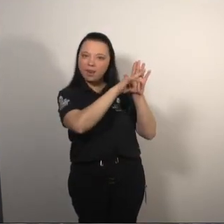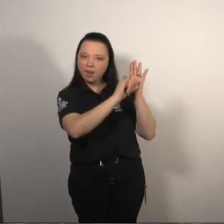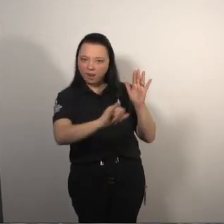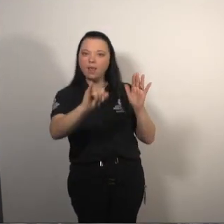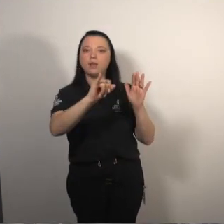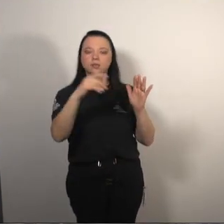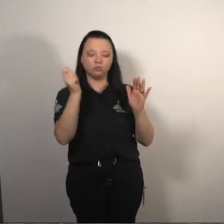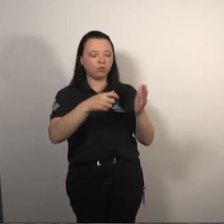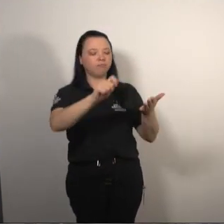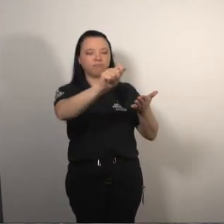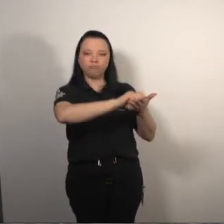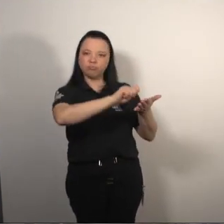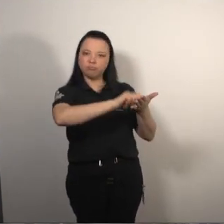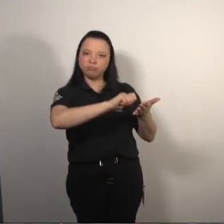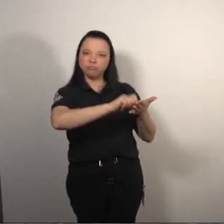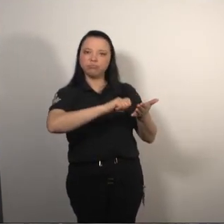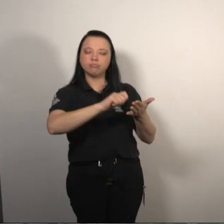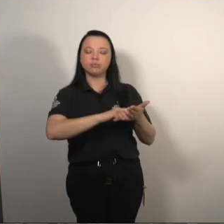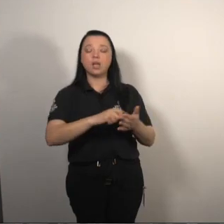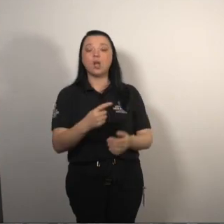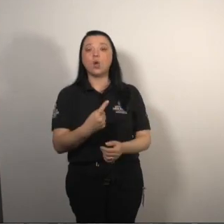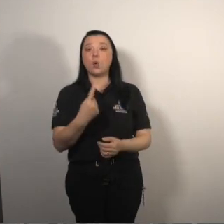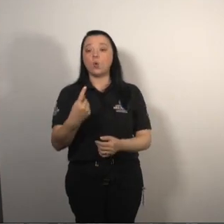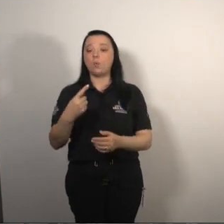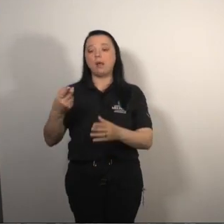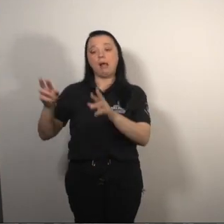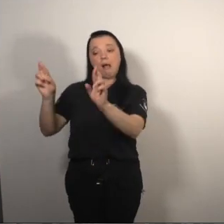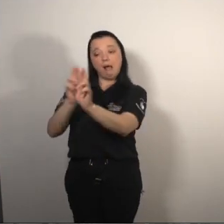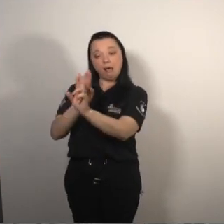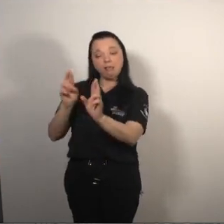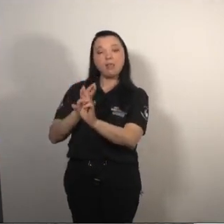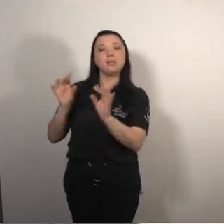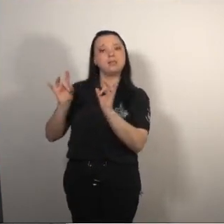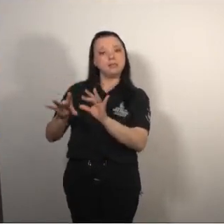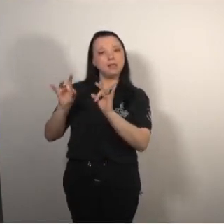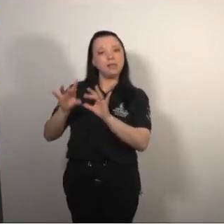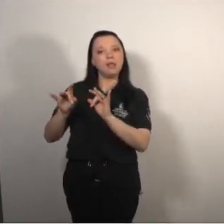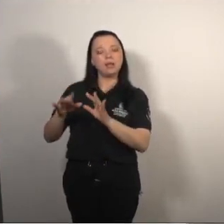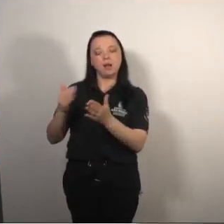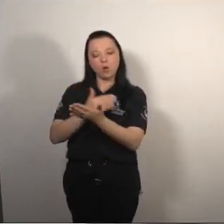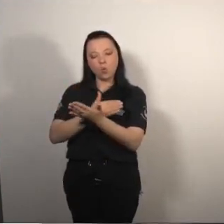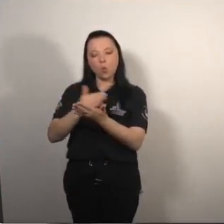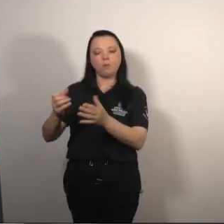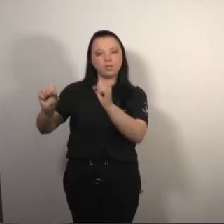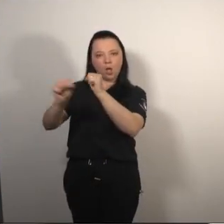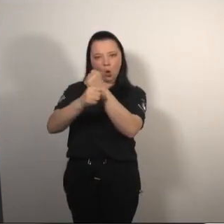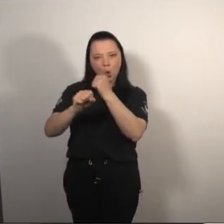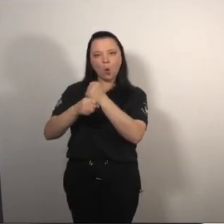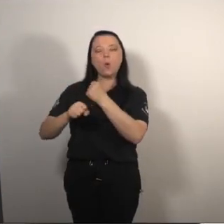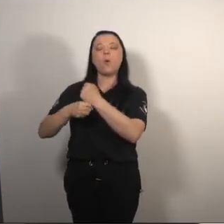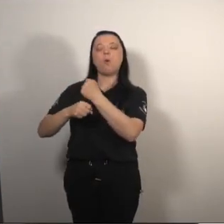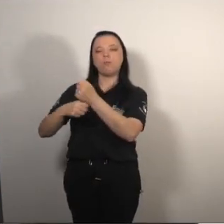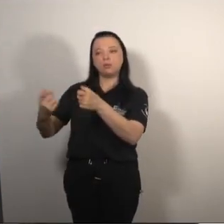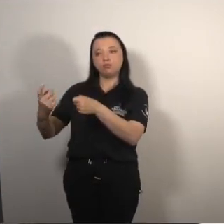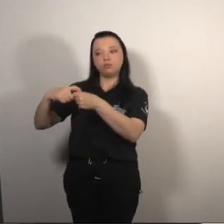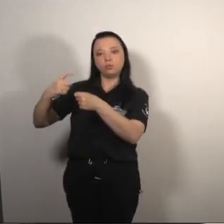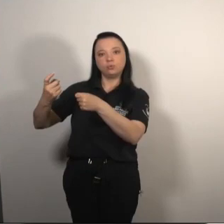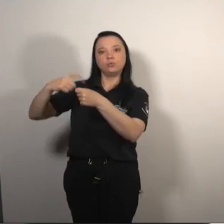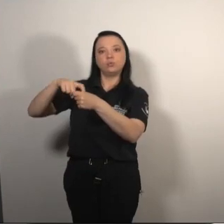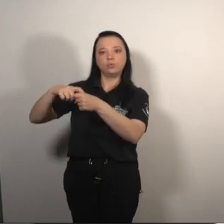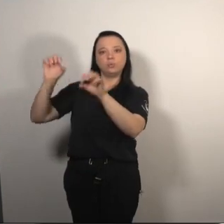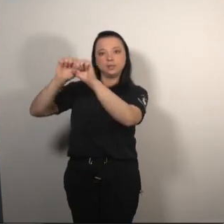processos referenciados, uma vez concluídas as análises técnicas e jurídicas pertinentes, a dar início às ações de recuperação estrutural e manutenção de